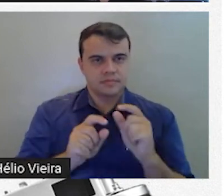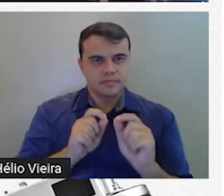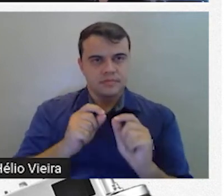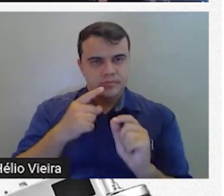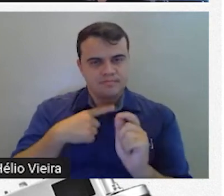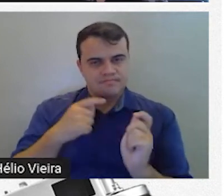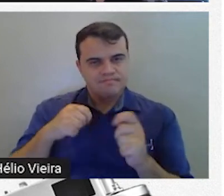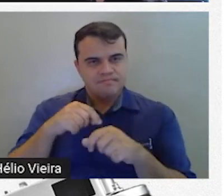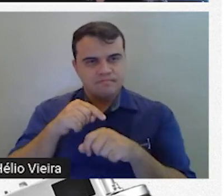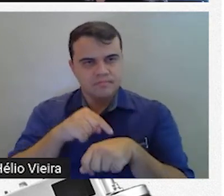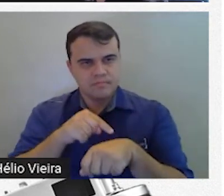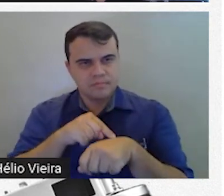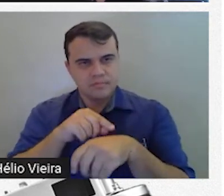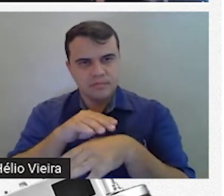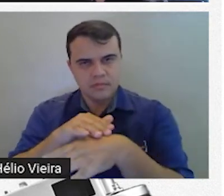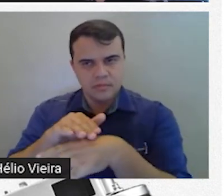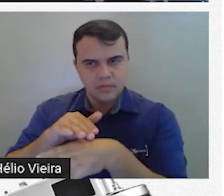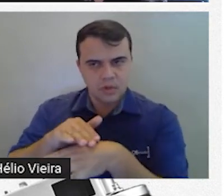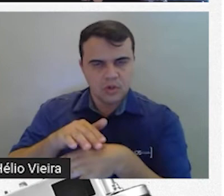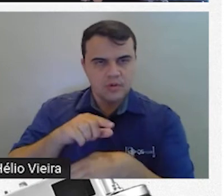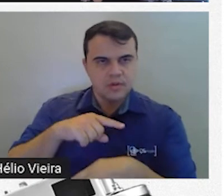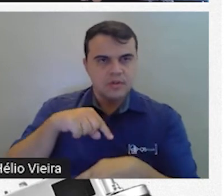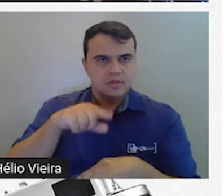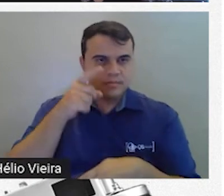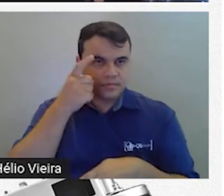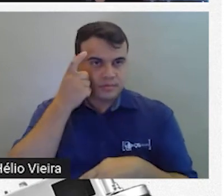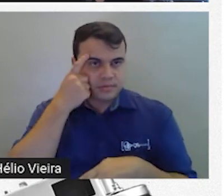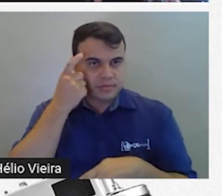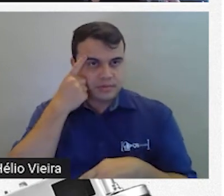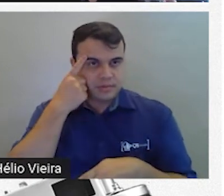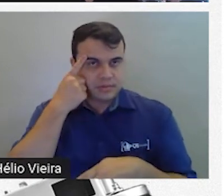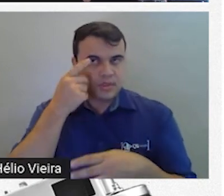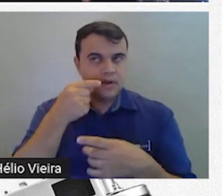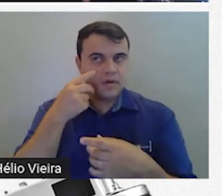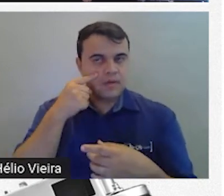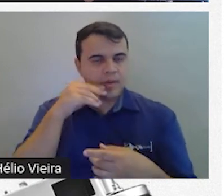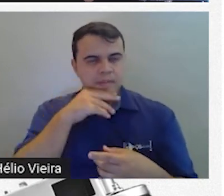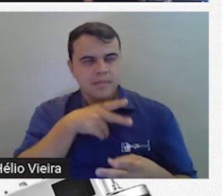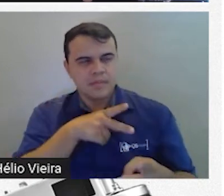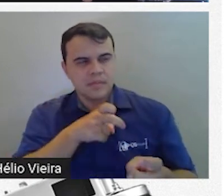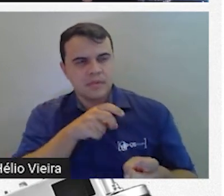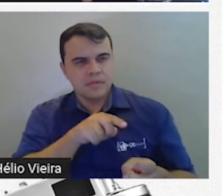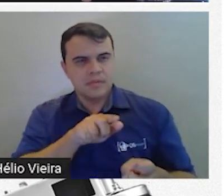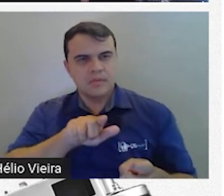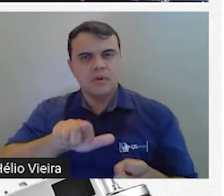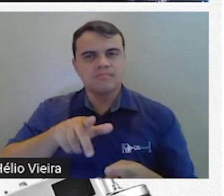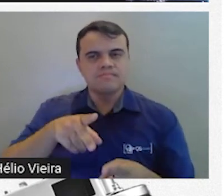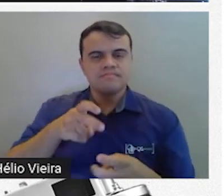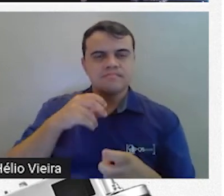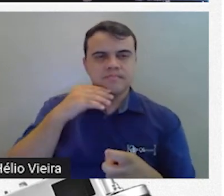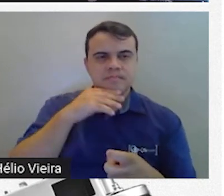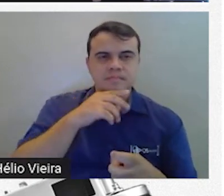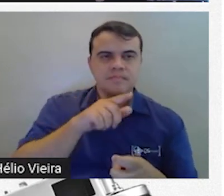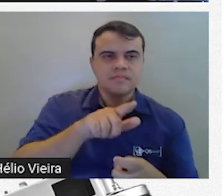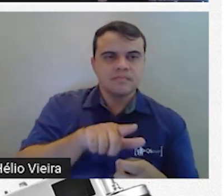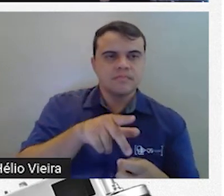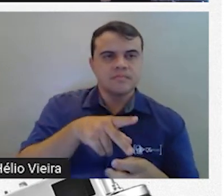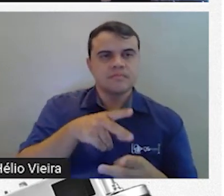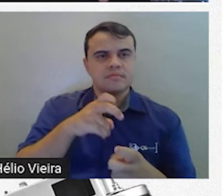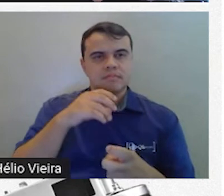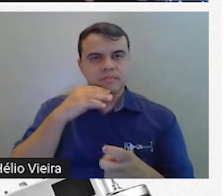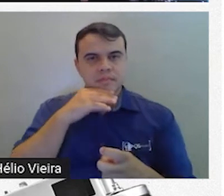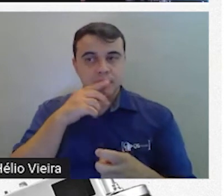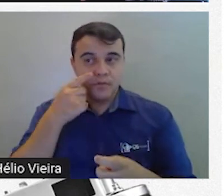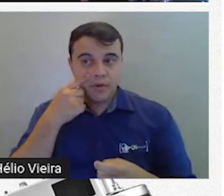o momento de conversar, de pensar assim, observa isso, né? Observa aquilo, você